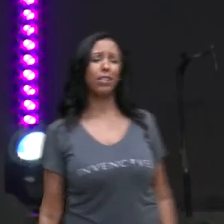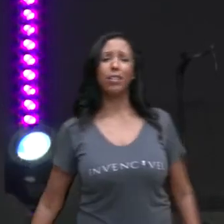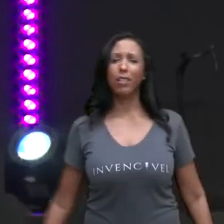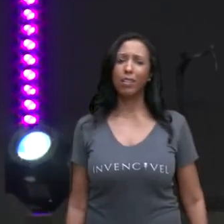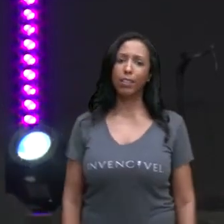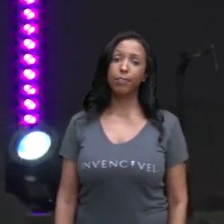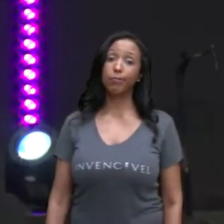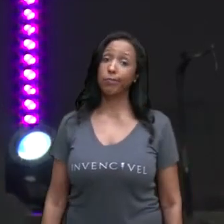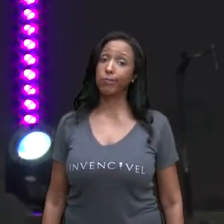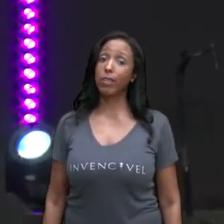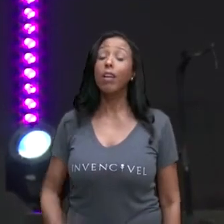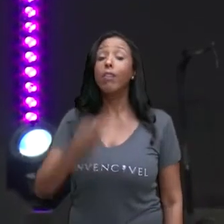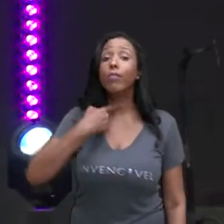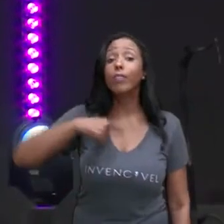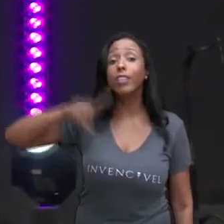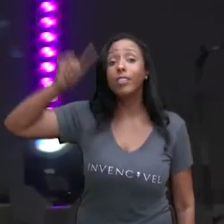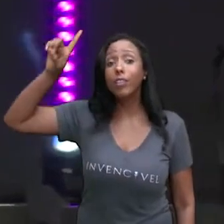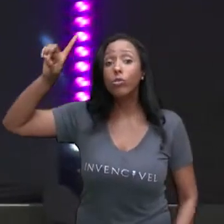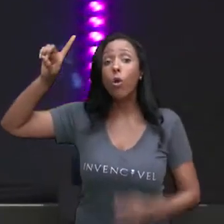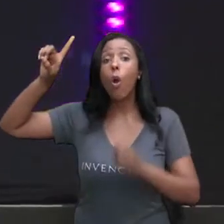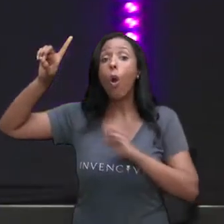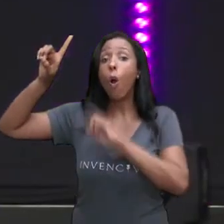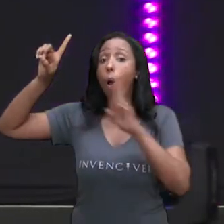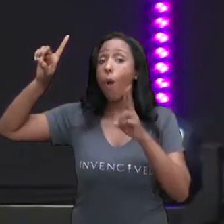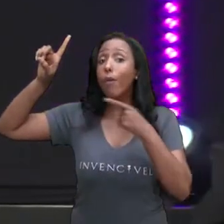É isso que o diabo quer que você faça.